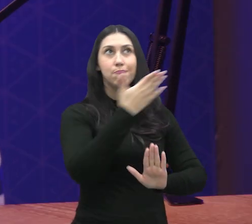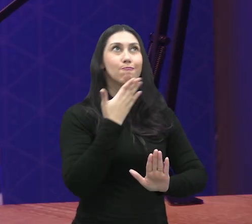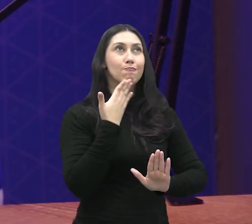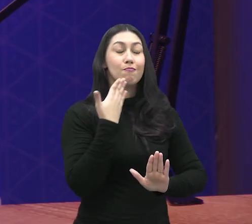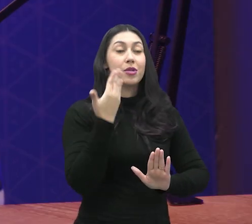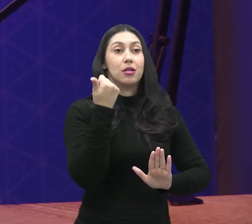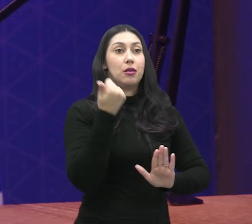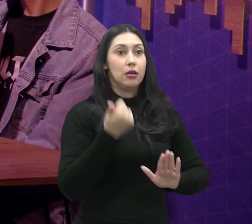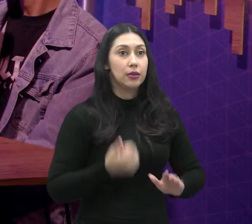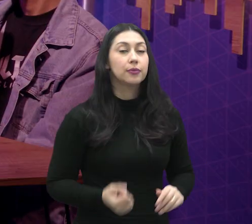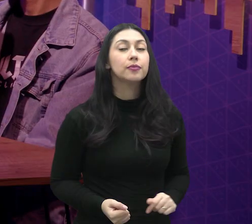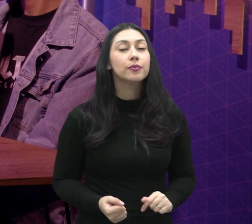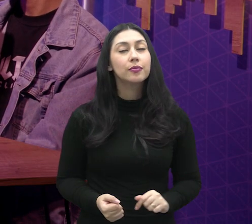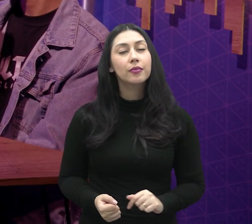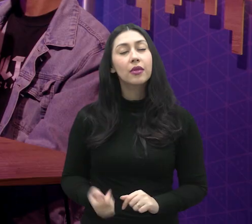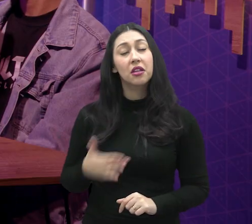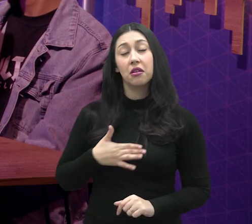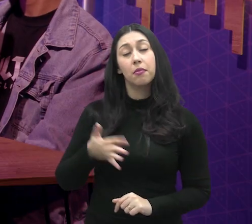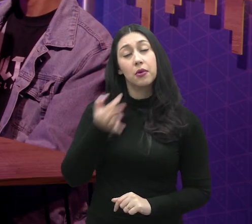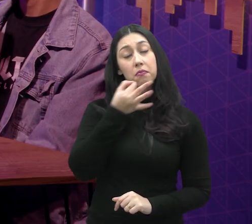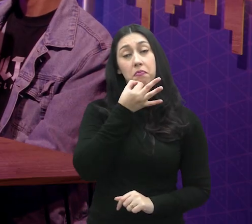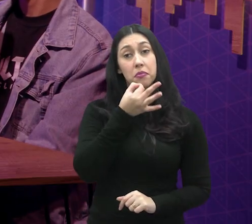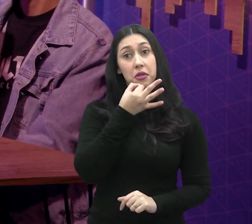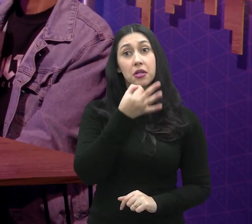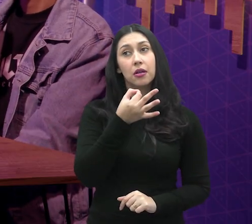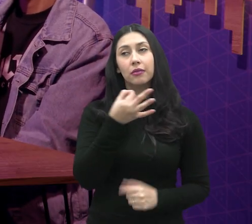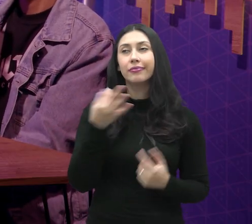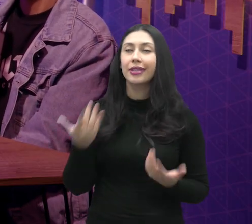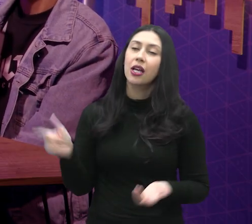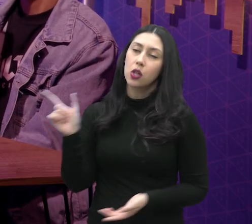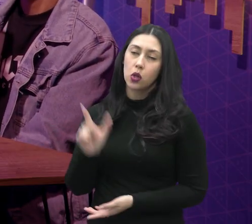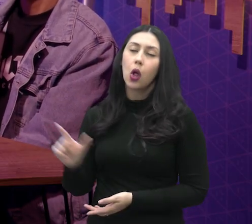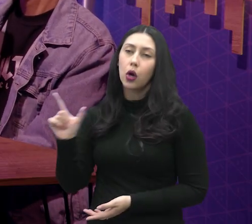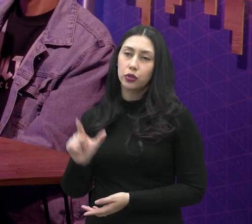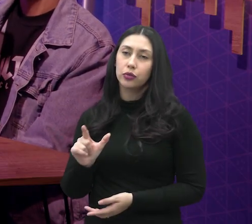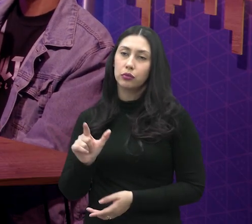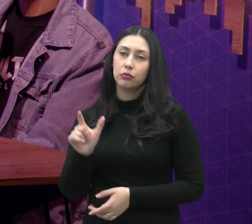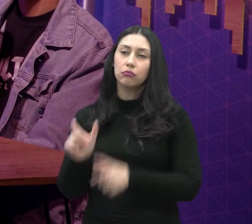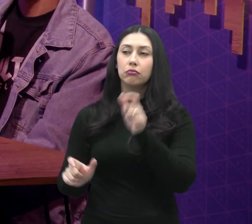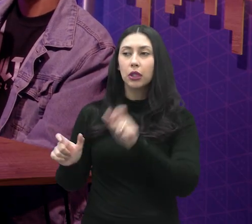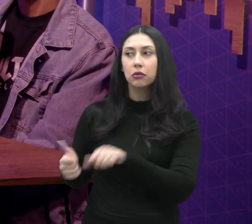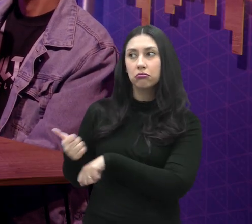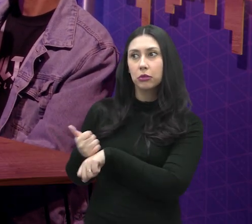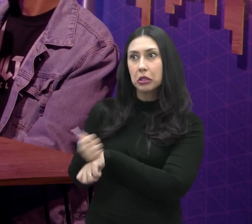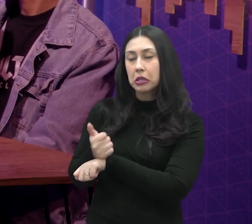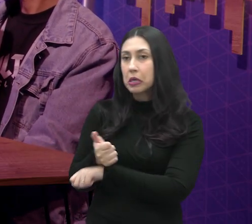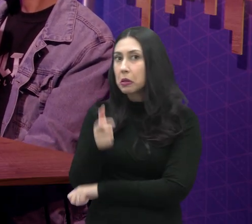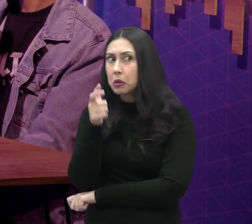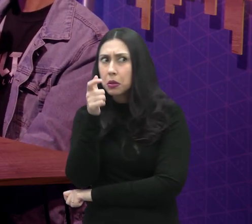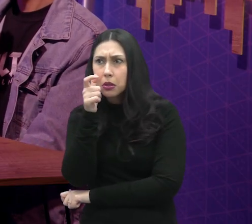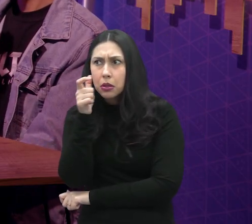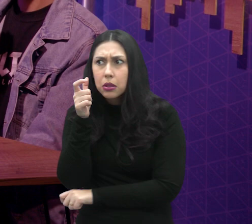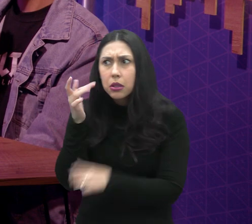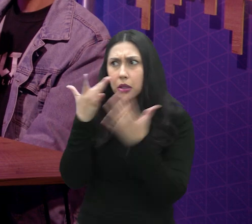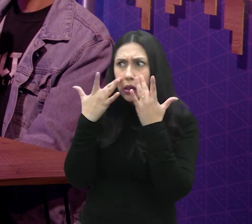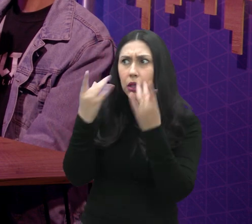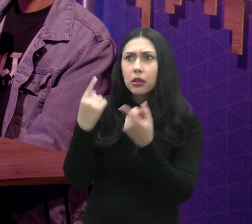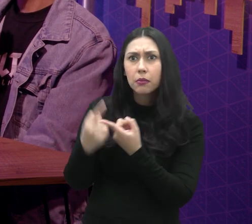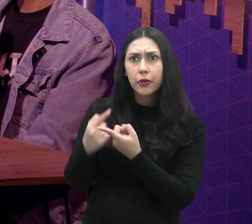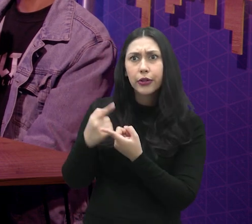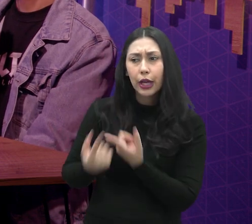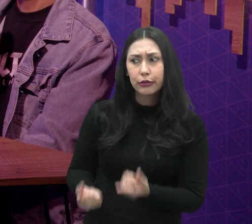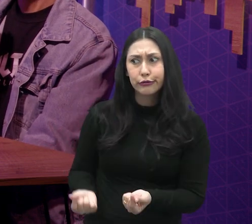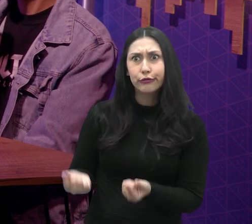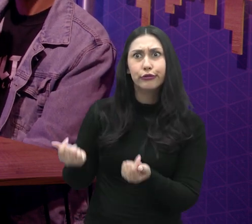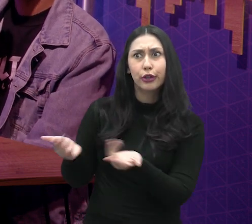melhor do que eles esperavam. E eu achei que não, óbvio que eles ficam atentos a essas coisas, porque gera receita comercial, e que bom